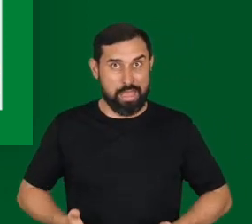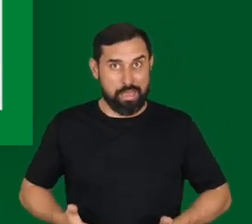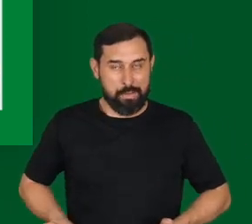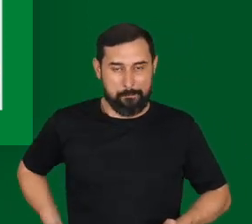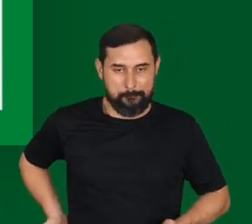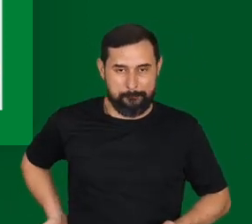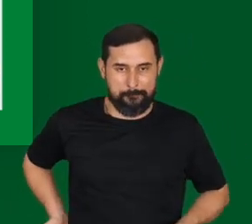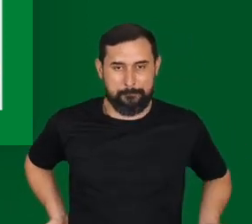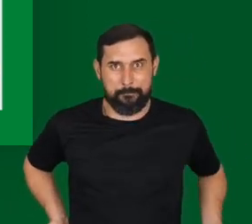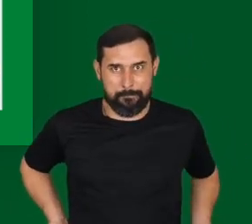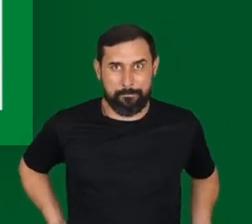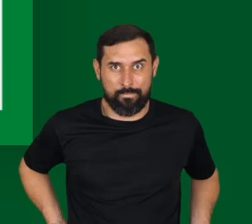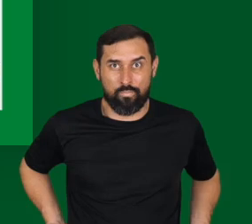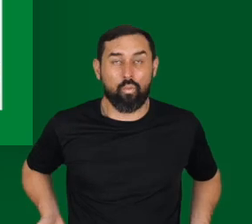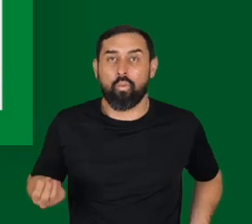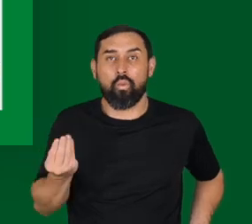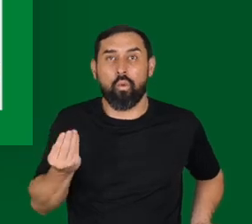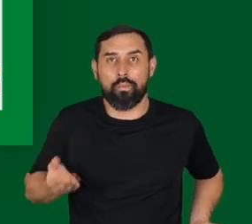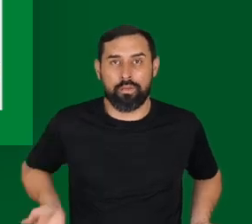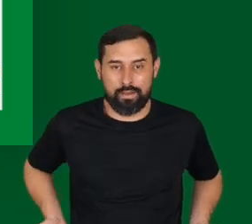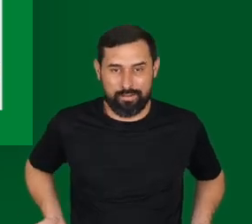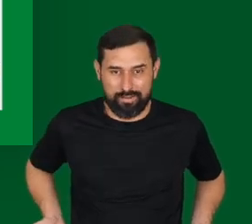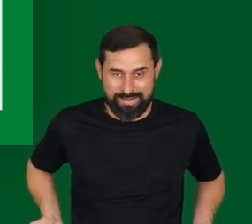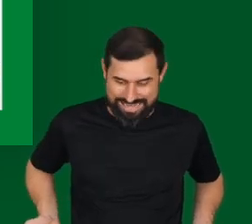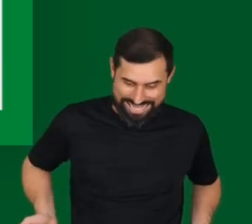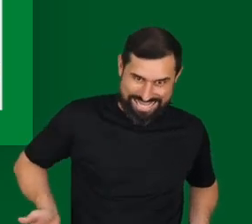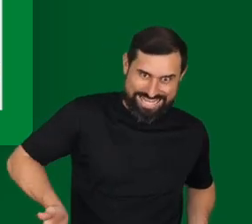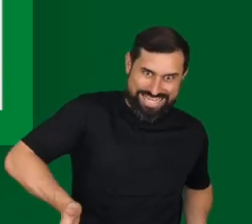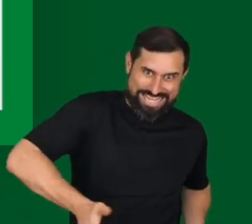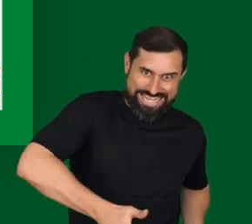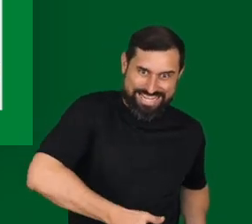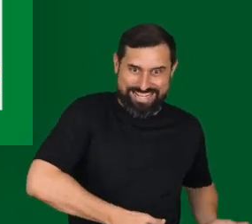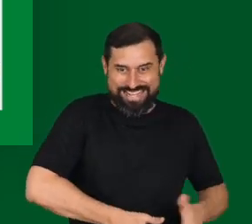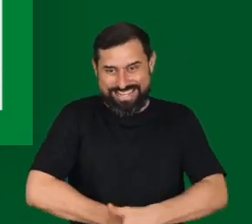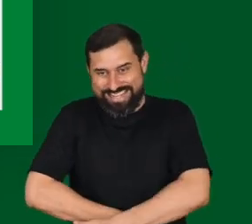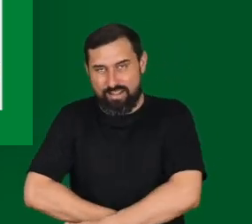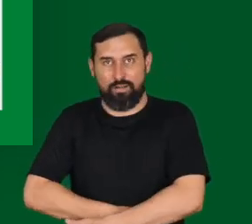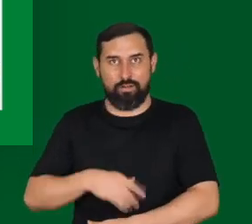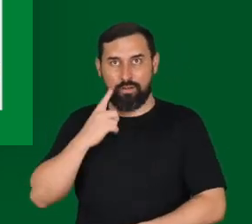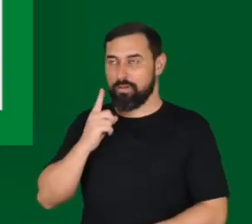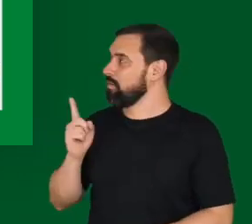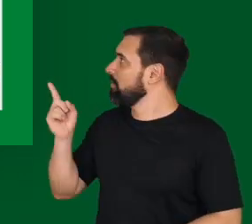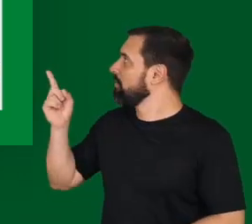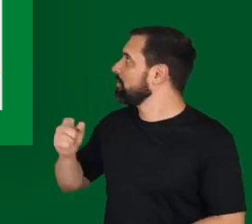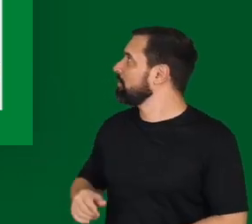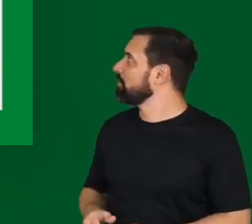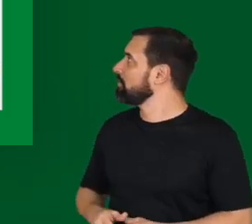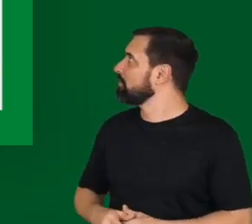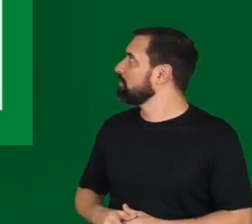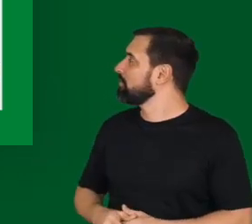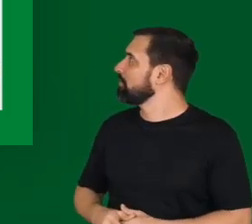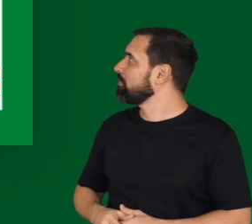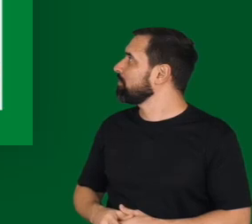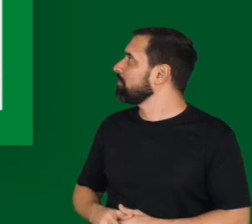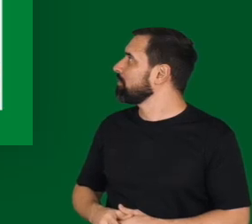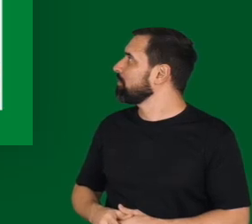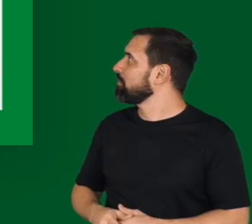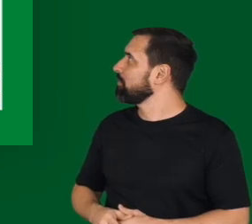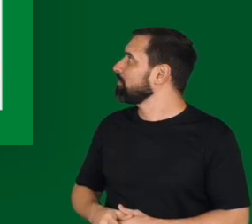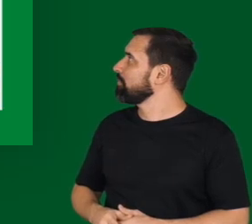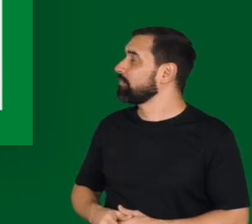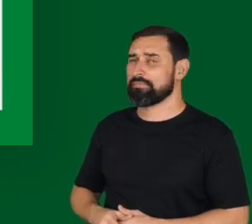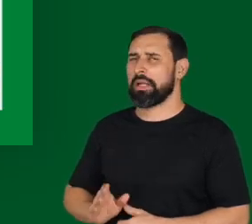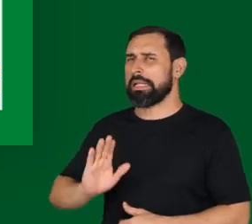da curva ilíaca, né? Aliás, tá? No meio do trocânter, a gente vai fazer esse fechamento